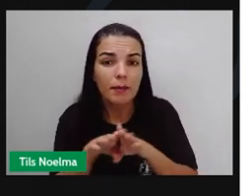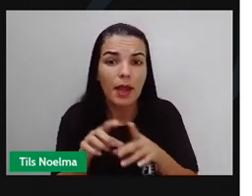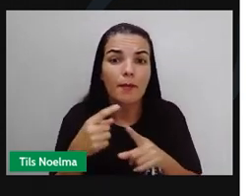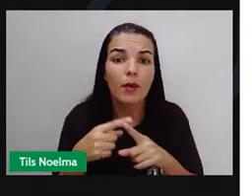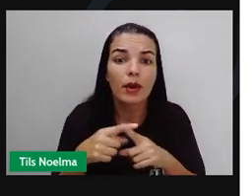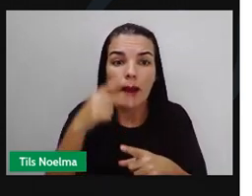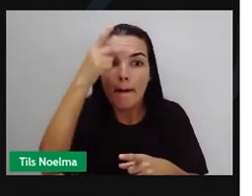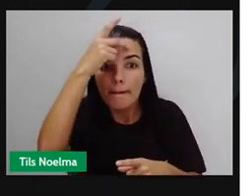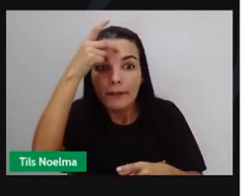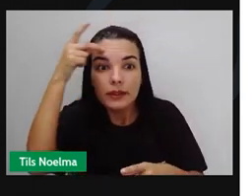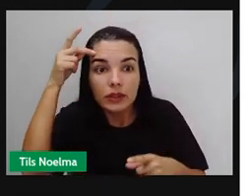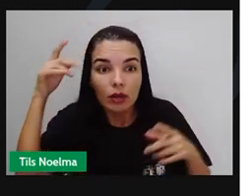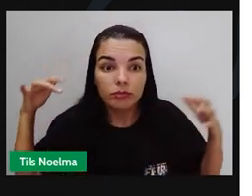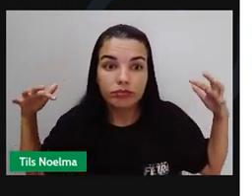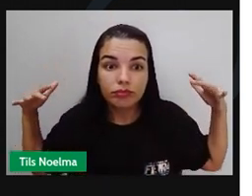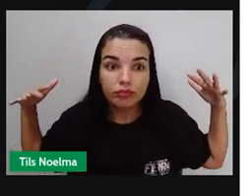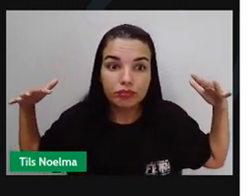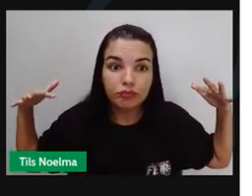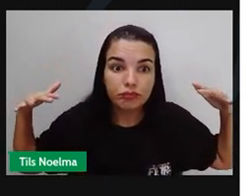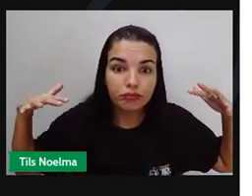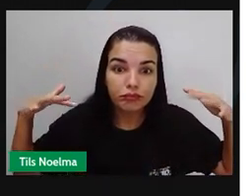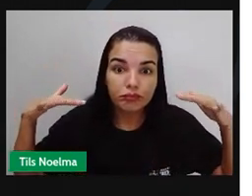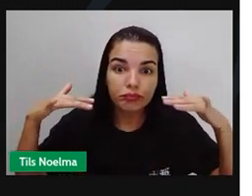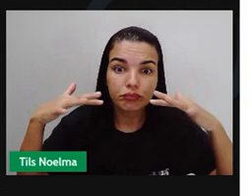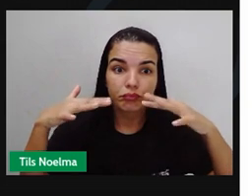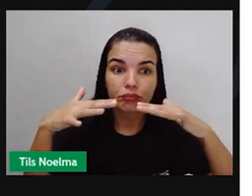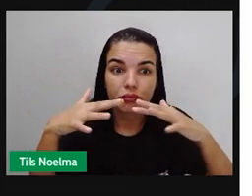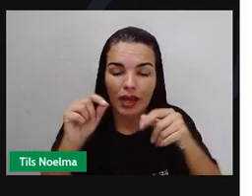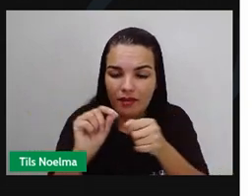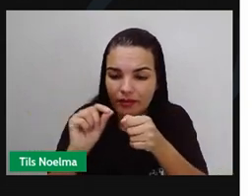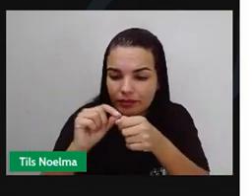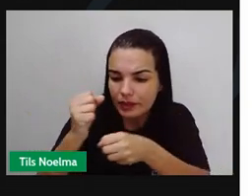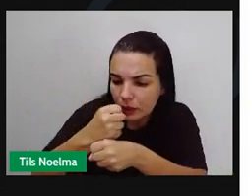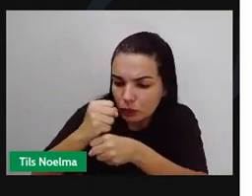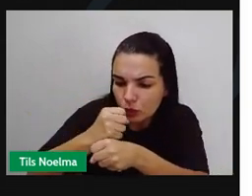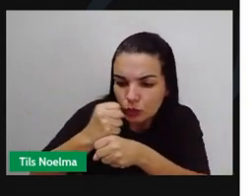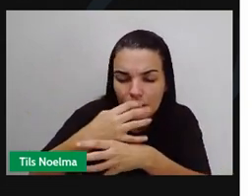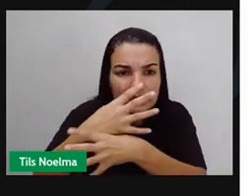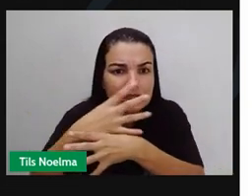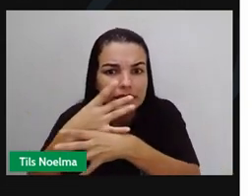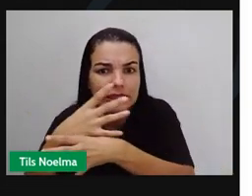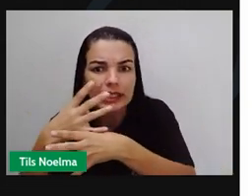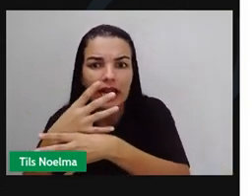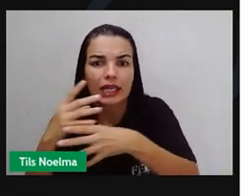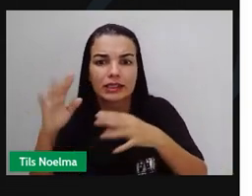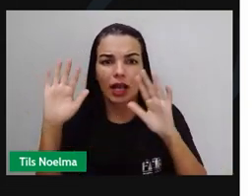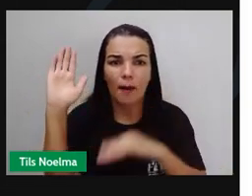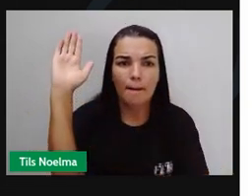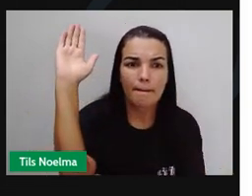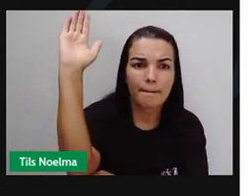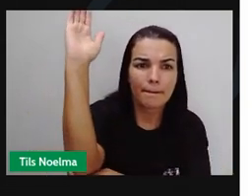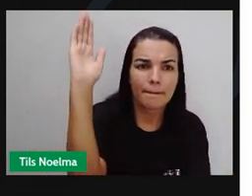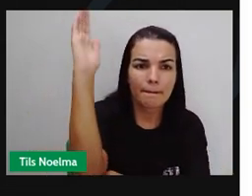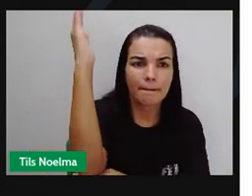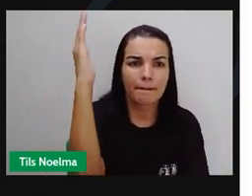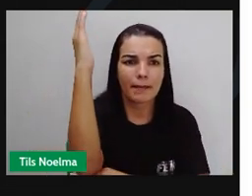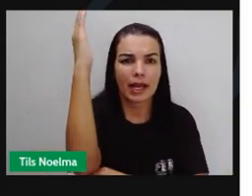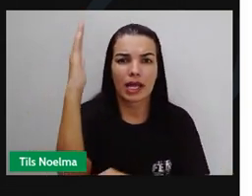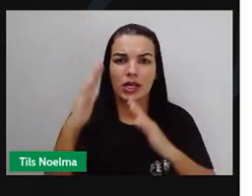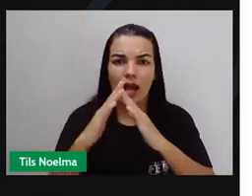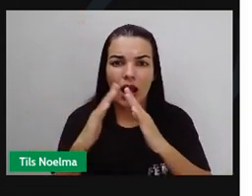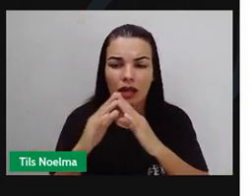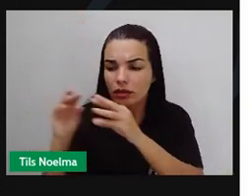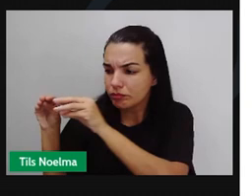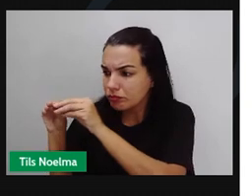que convivem desde tempos imemoriais de forma harmônica com a floresta serão expulsos e obrigados a migrar para centros urbanos,